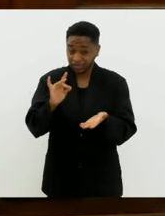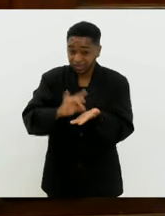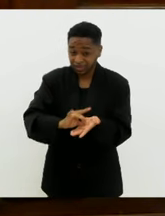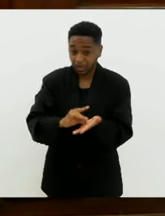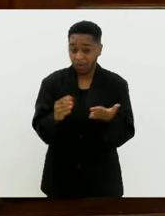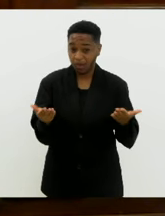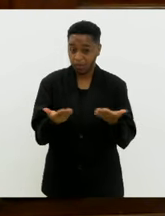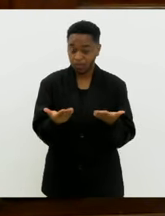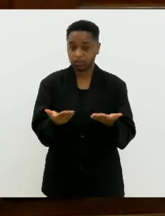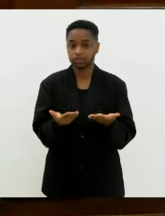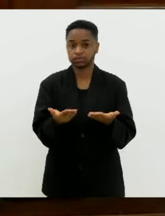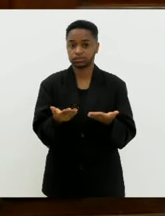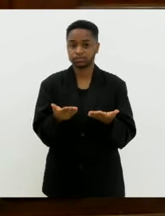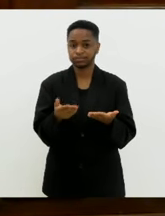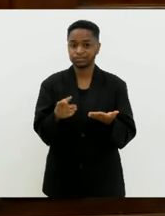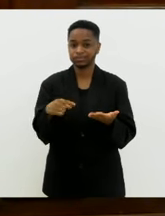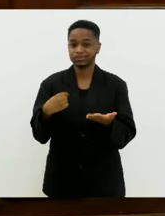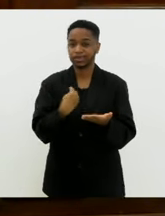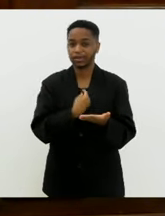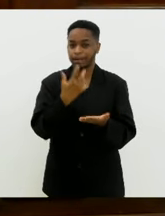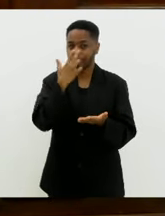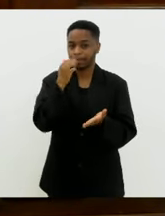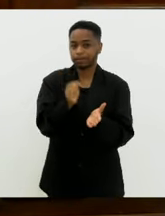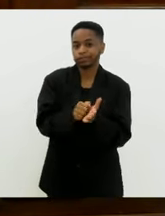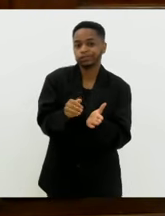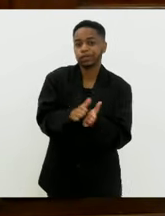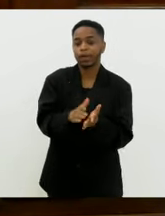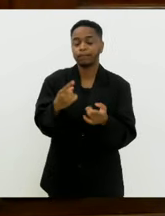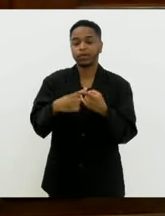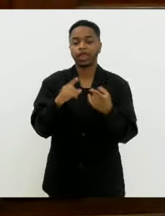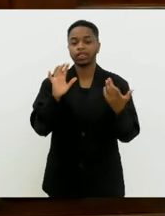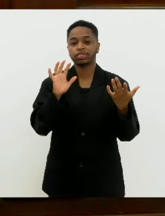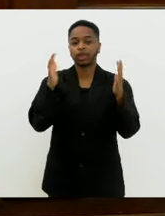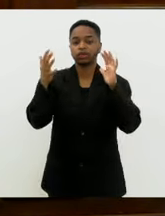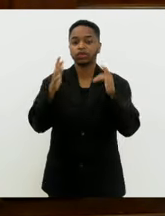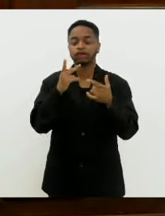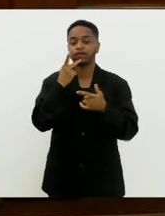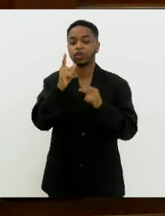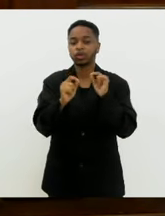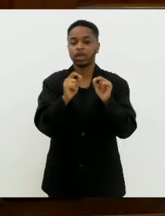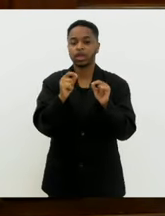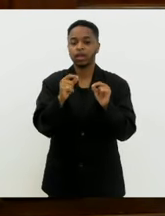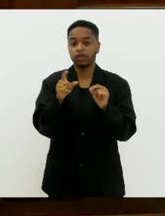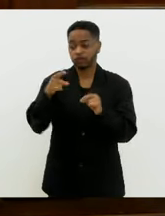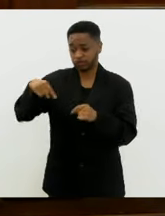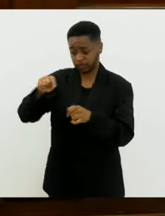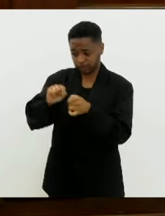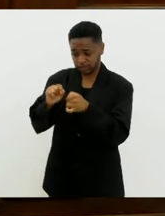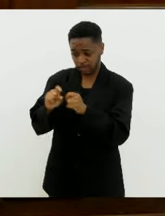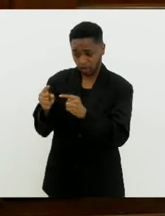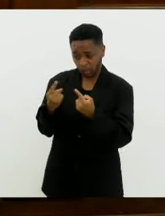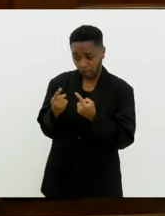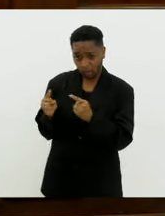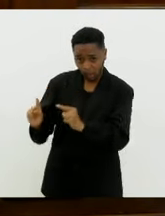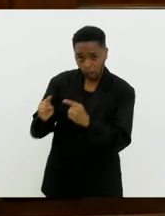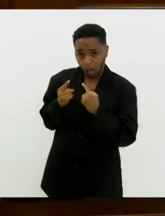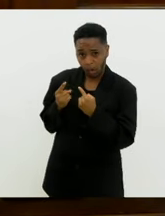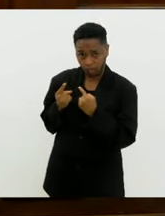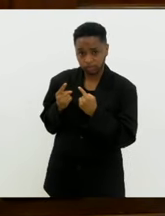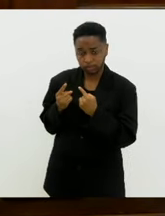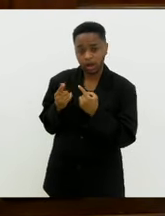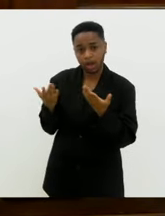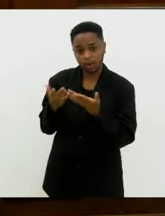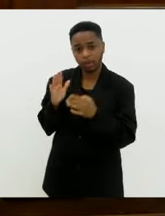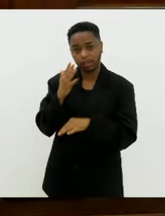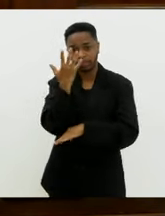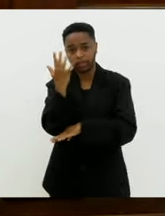estamos pagando um preço em que a natureza está falando o seguinte: eu estou dando o troco de tudo que vocês fizeram comigo. É isso